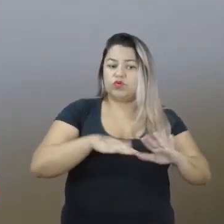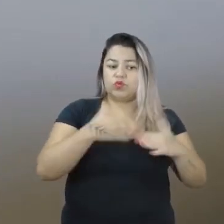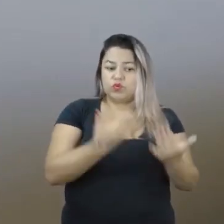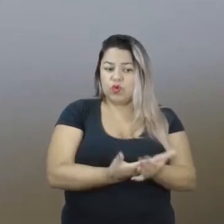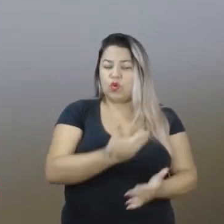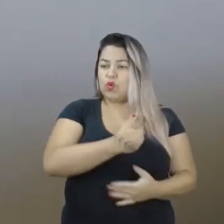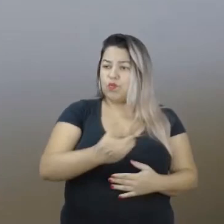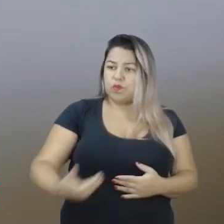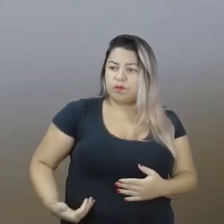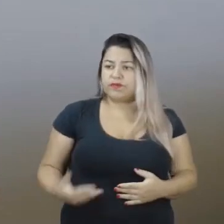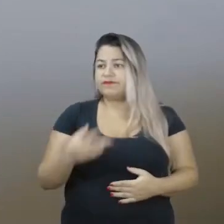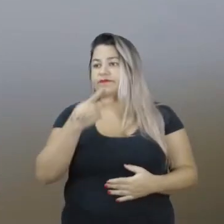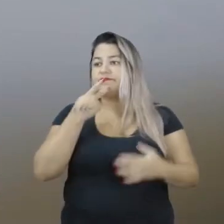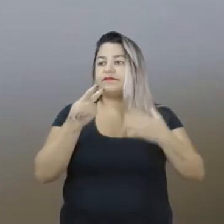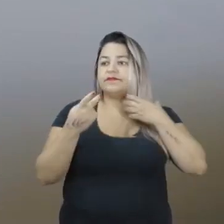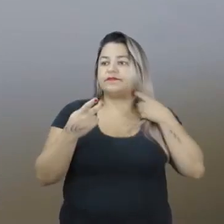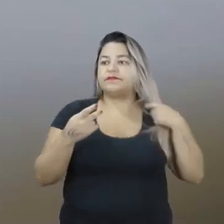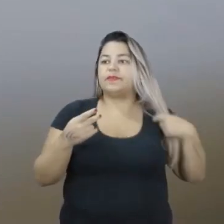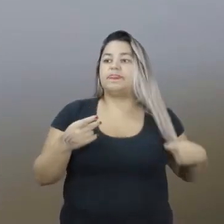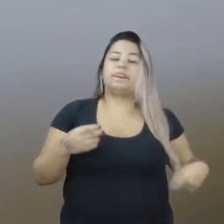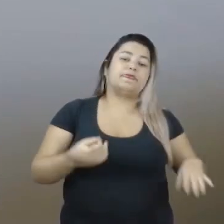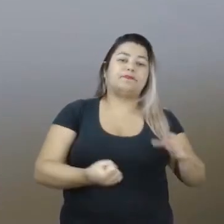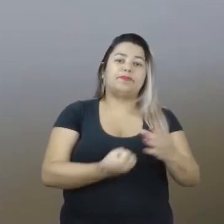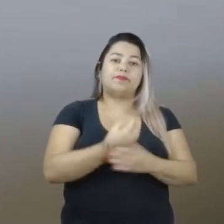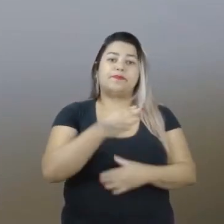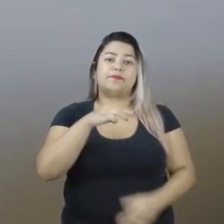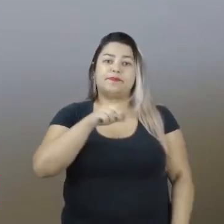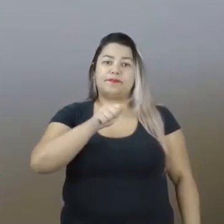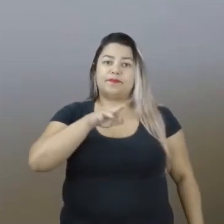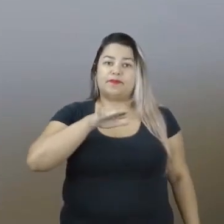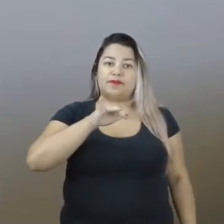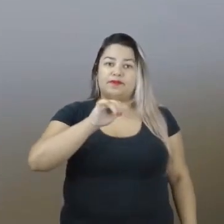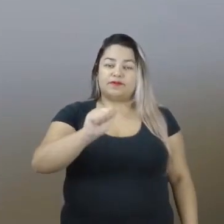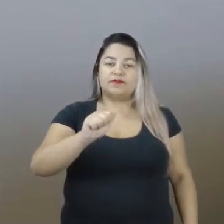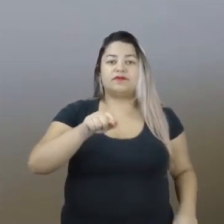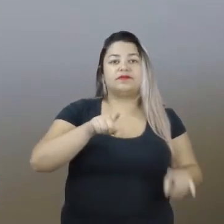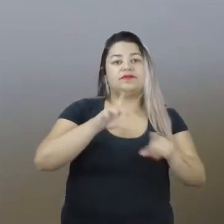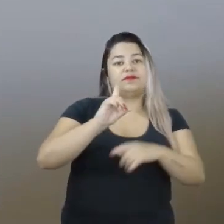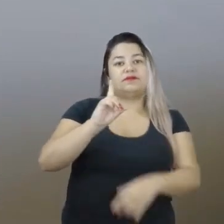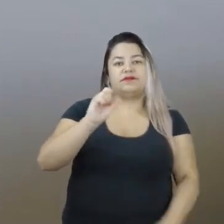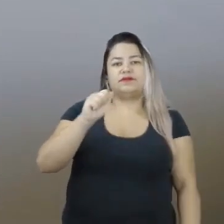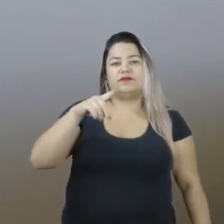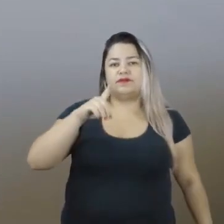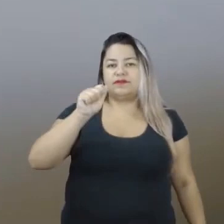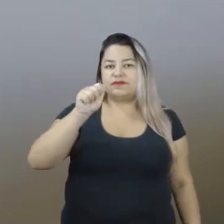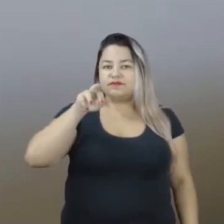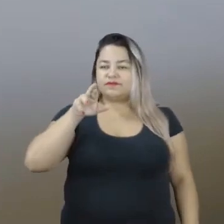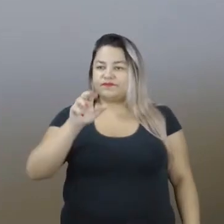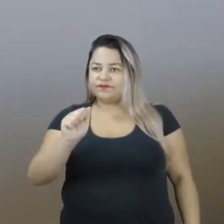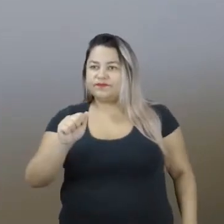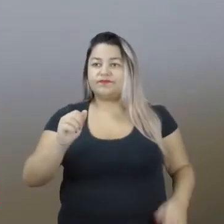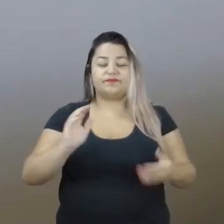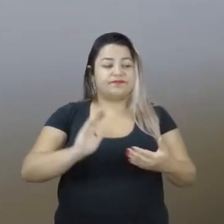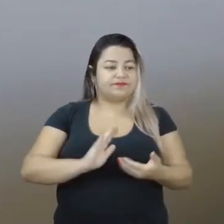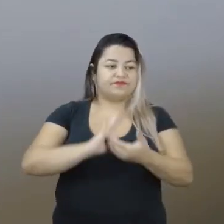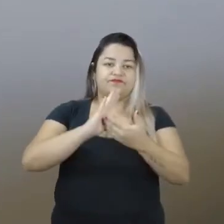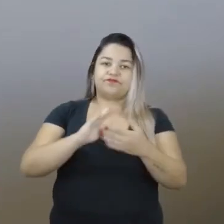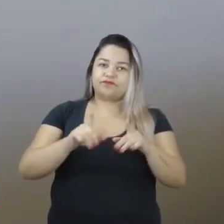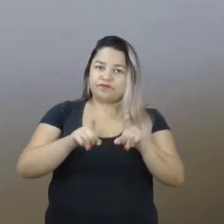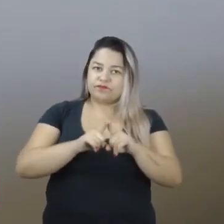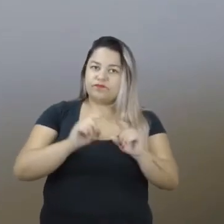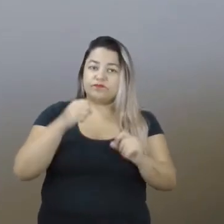que falamos tanto aqui, né? Autora Maria do Rosário, Dandara, relatora na Câmara, eu fui relator